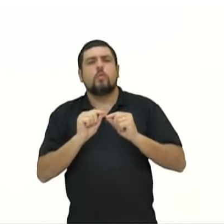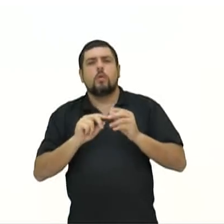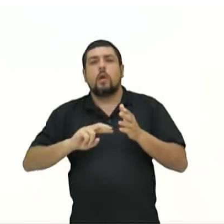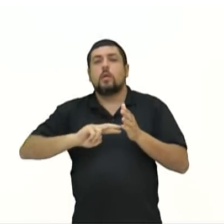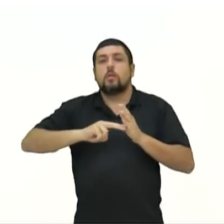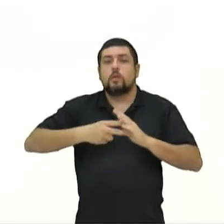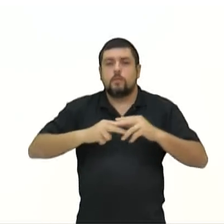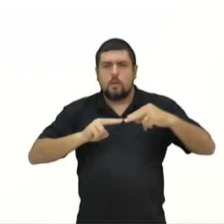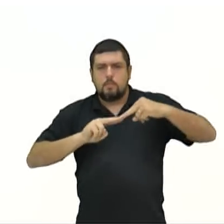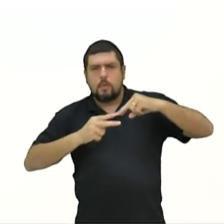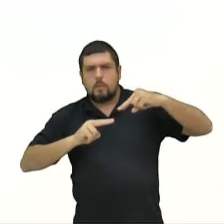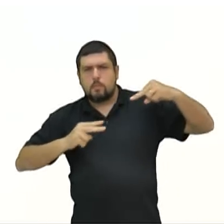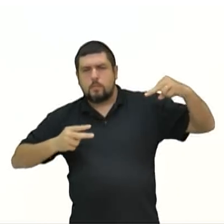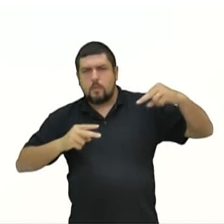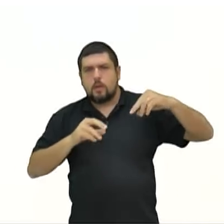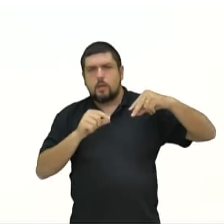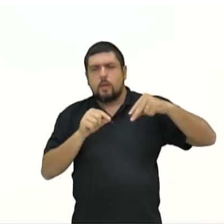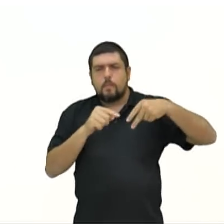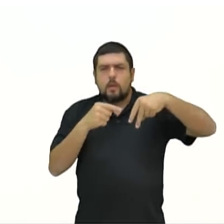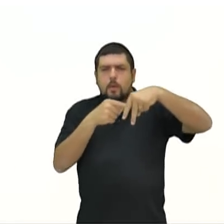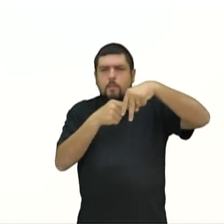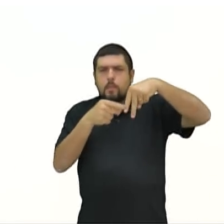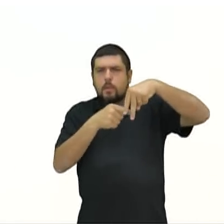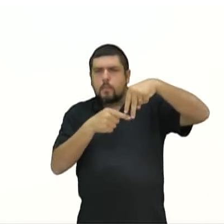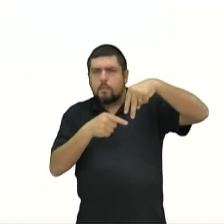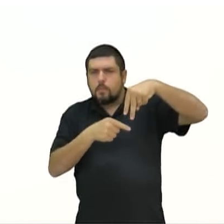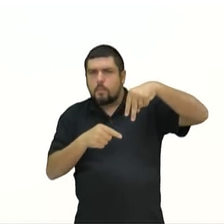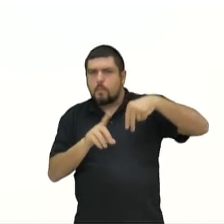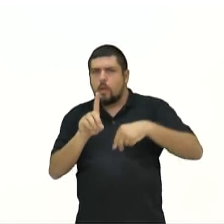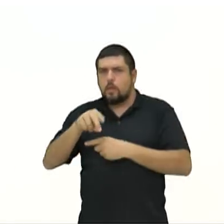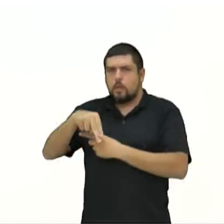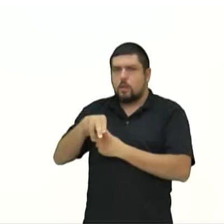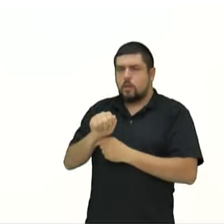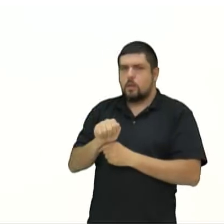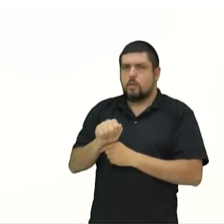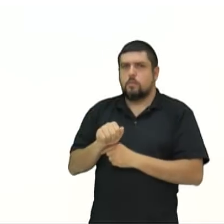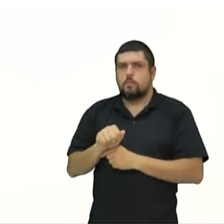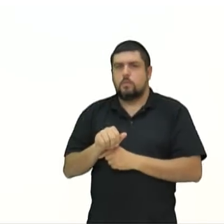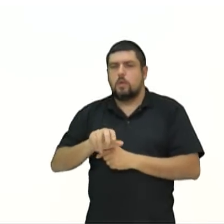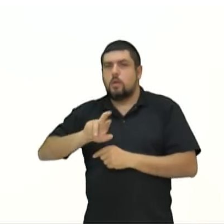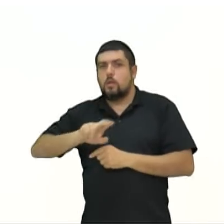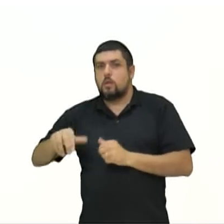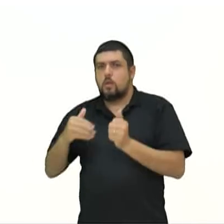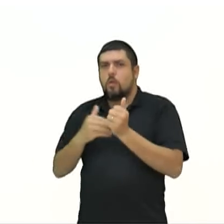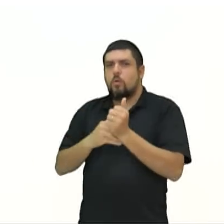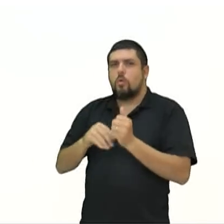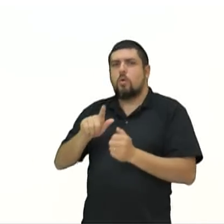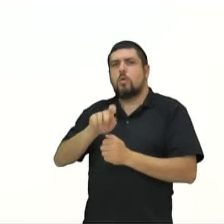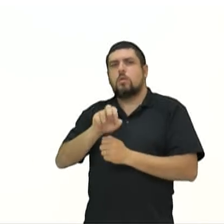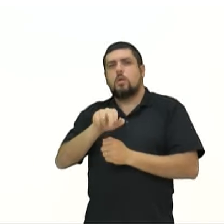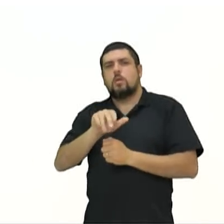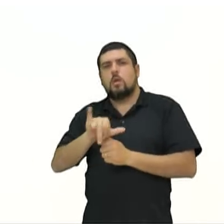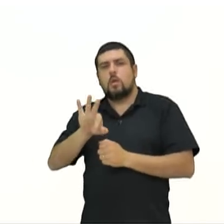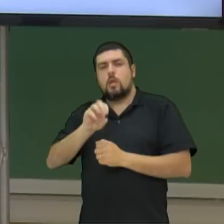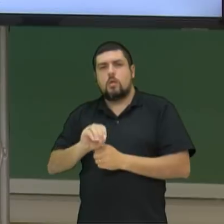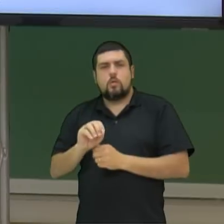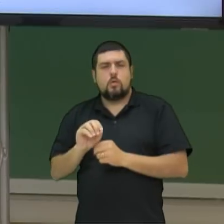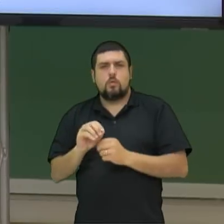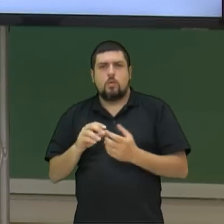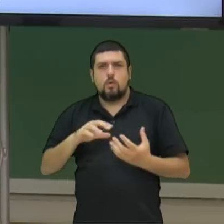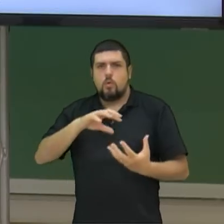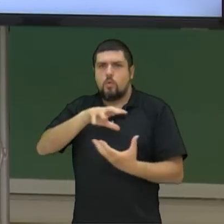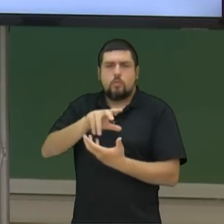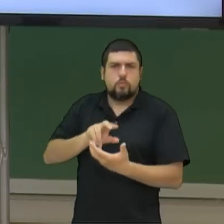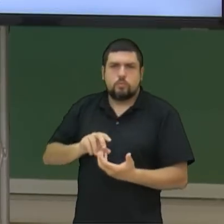sequência de bases no seu DNA. Ah, professora, não é o código genético? O código genético é universal, é igual para todas as espécies. Não é